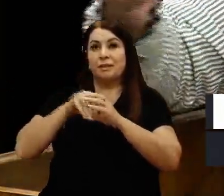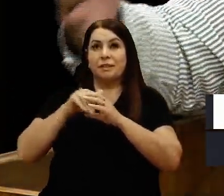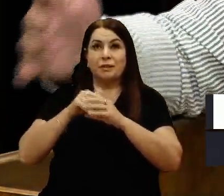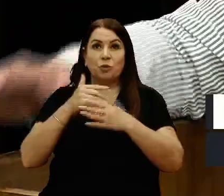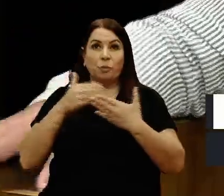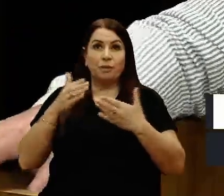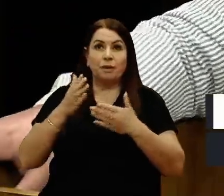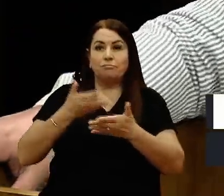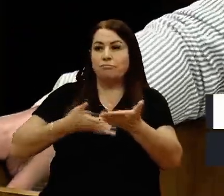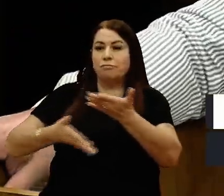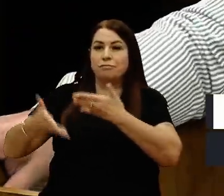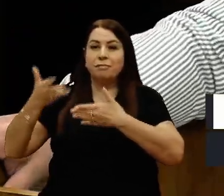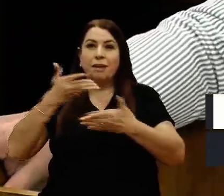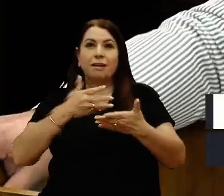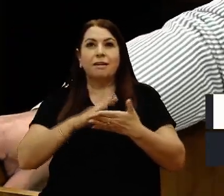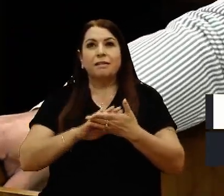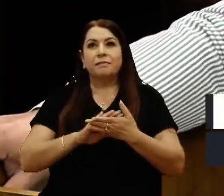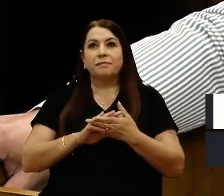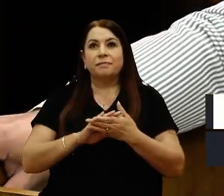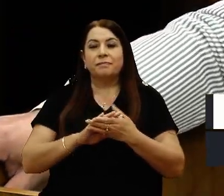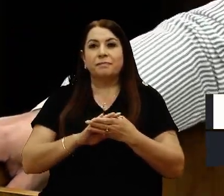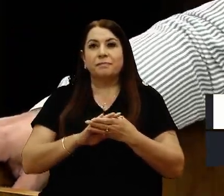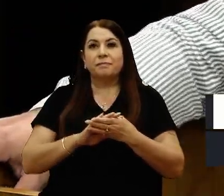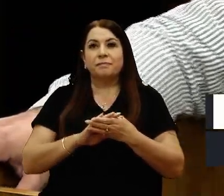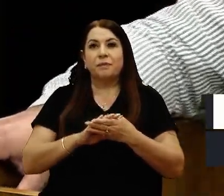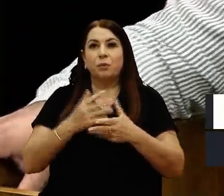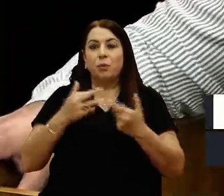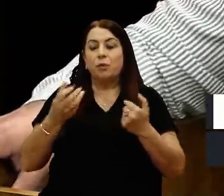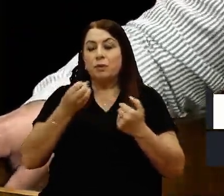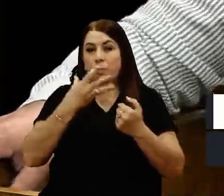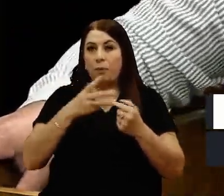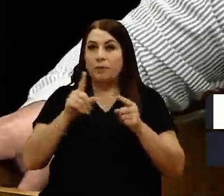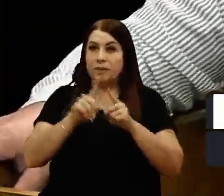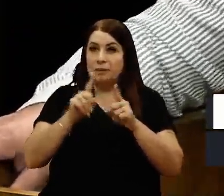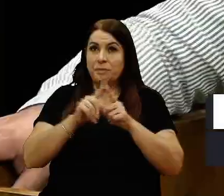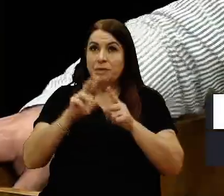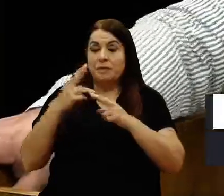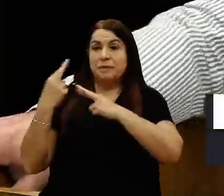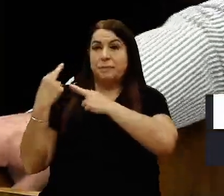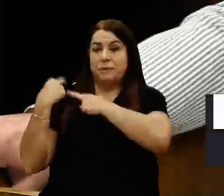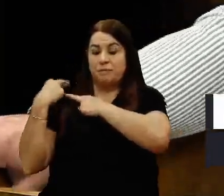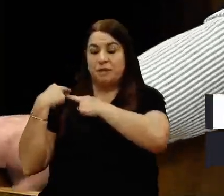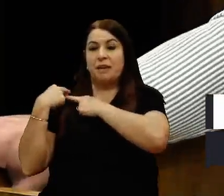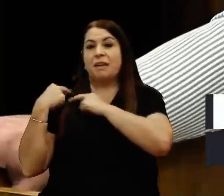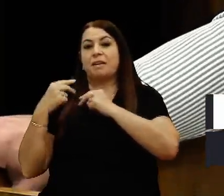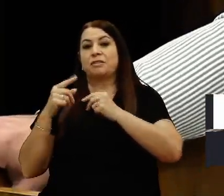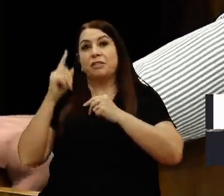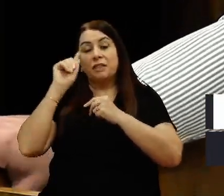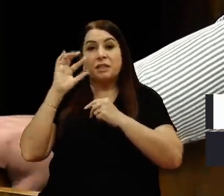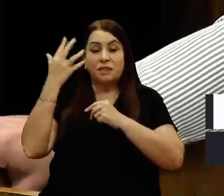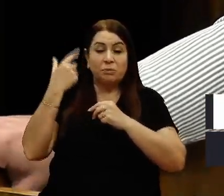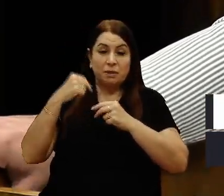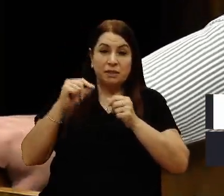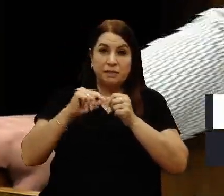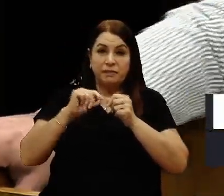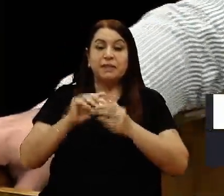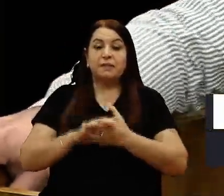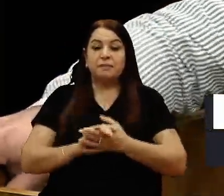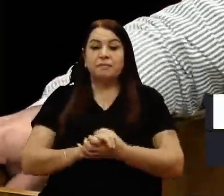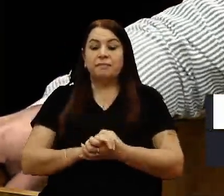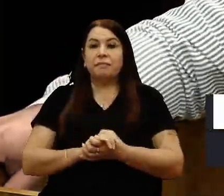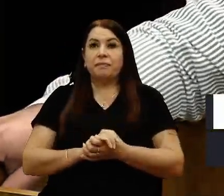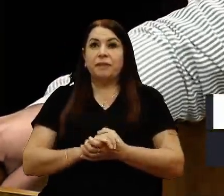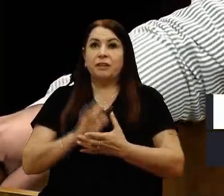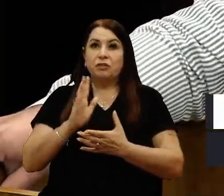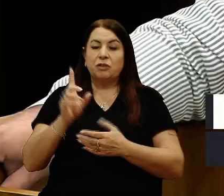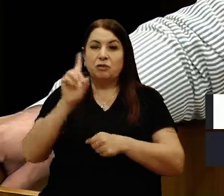a se inteirar das coisas boas e também das responsabilidades de decisões que precisam ser tomadas